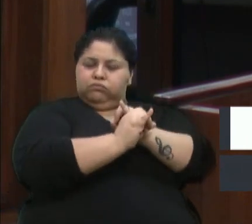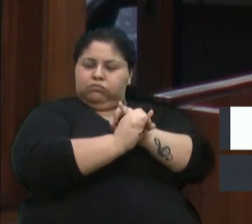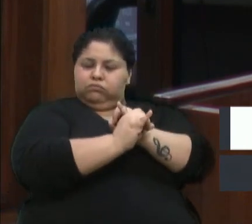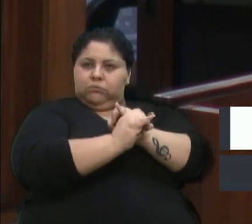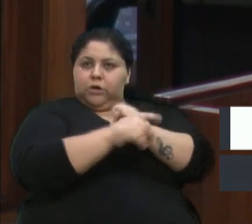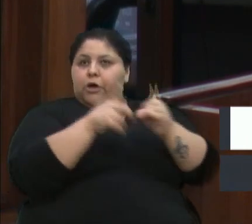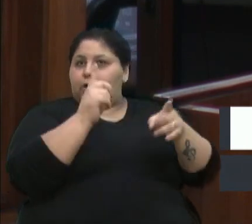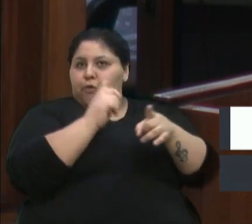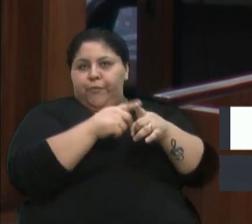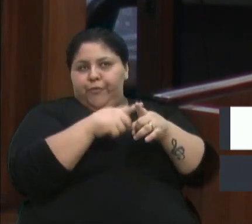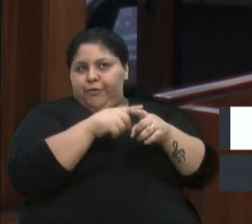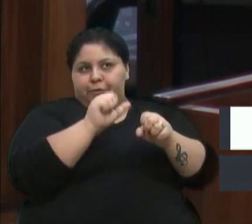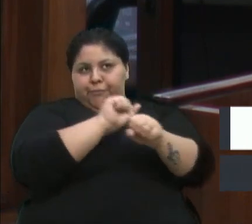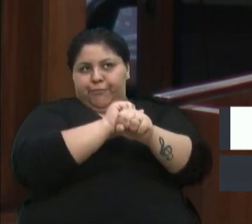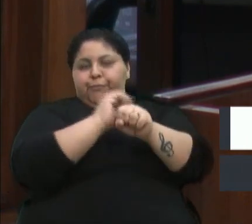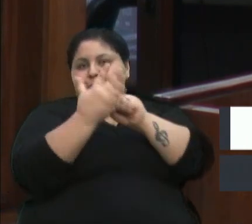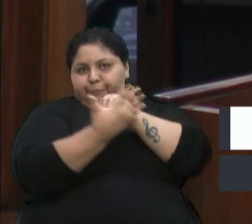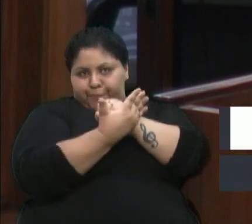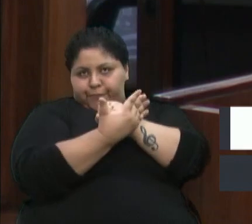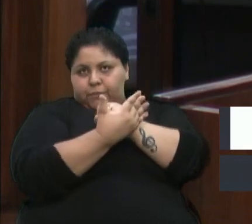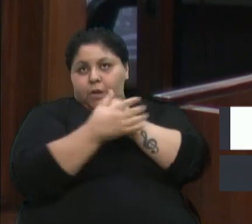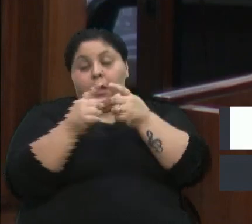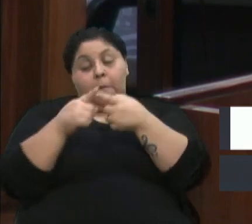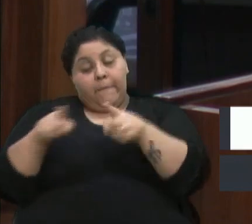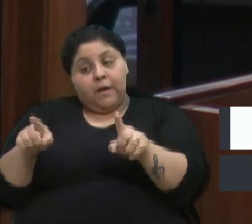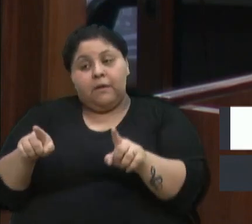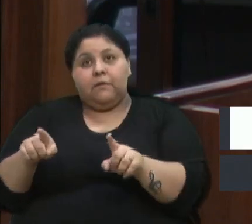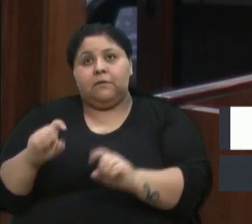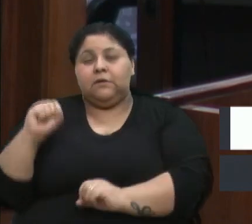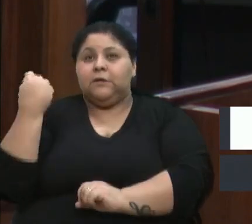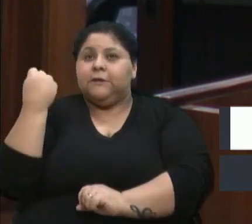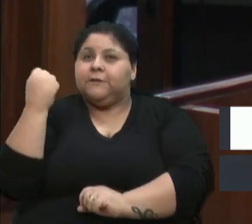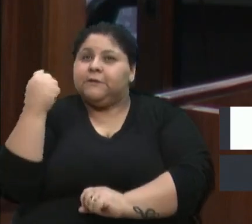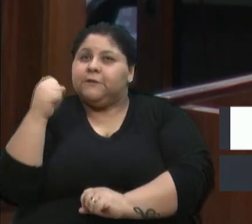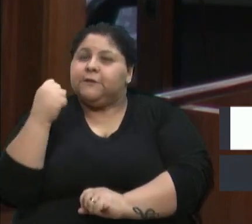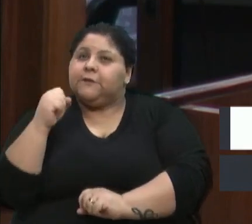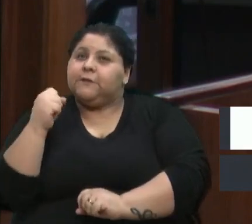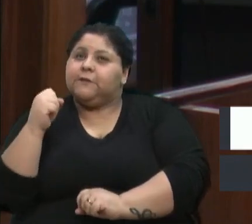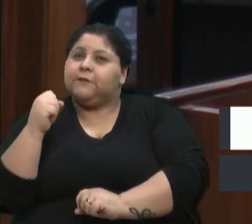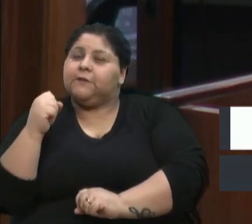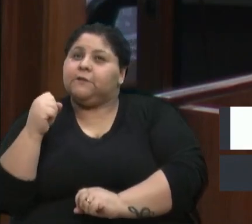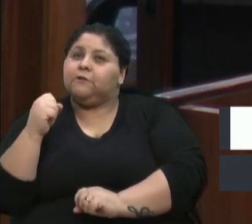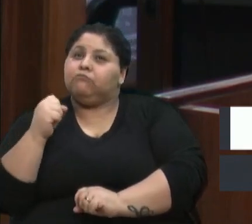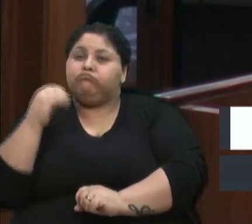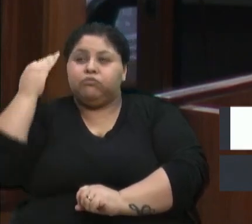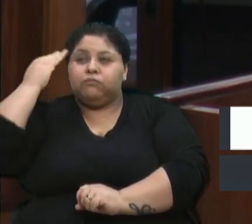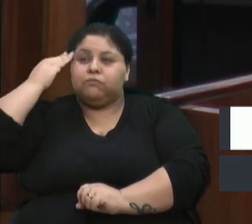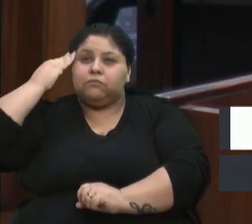questões lógicas, mas a 8ª edição foi um sucesso,